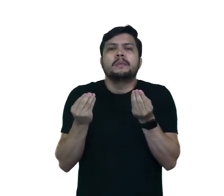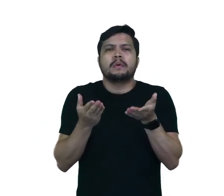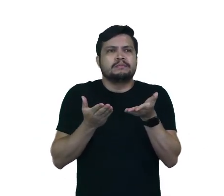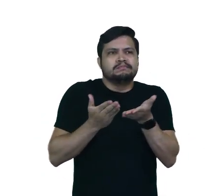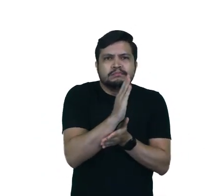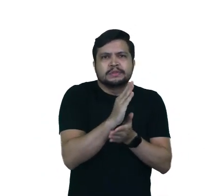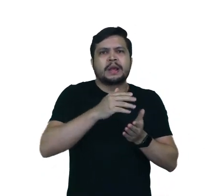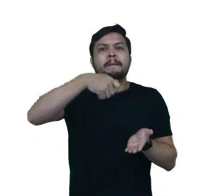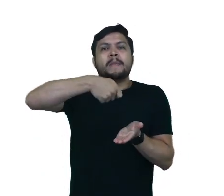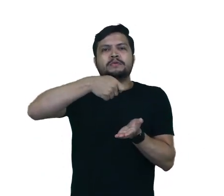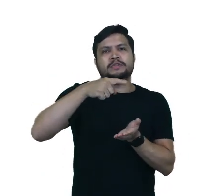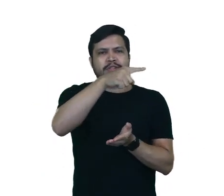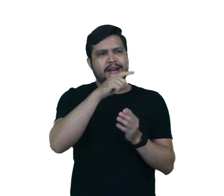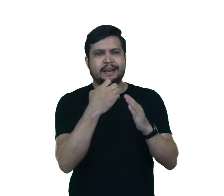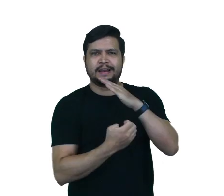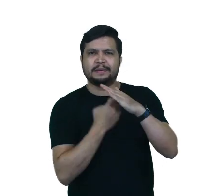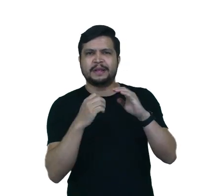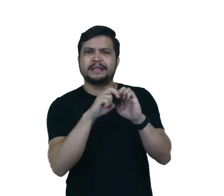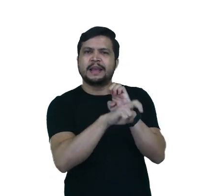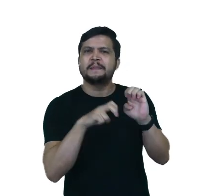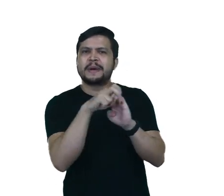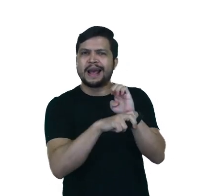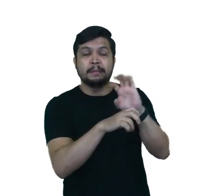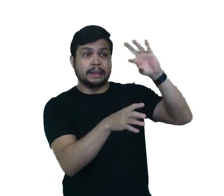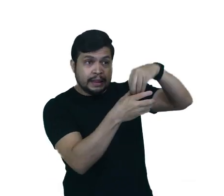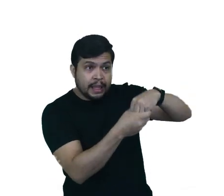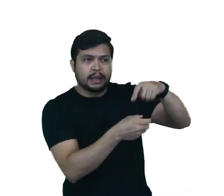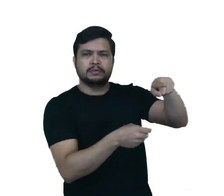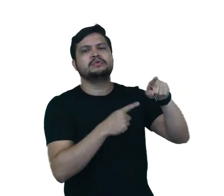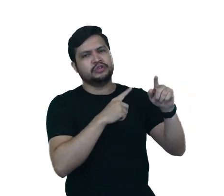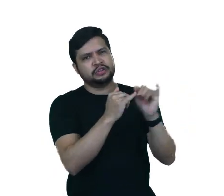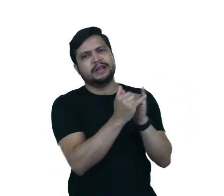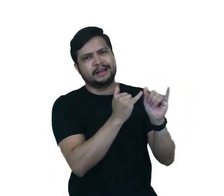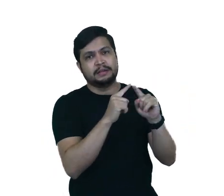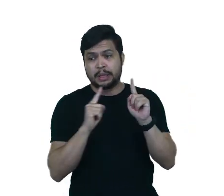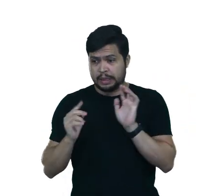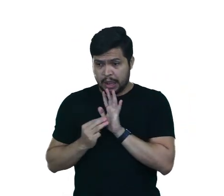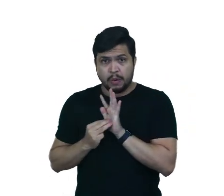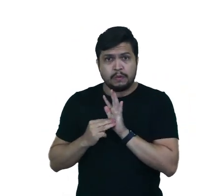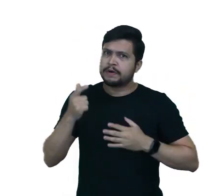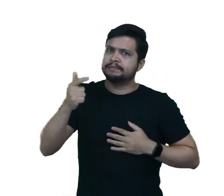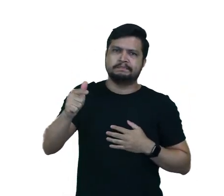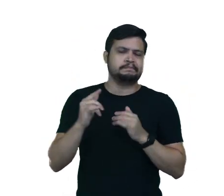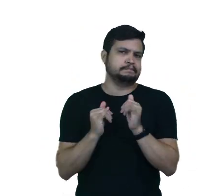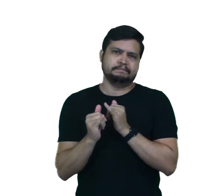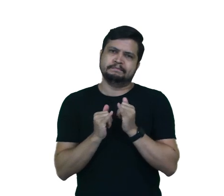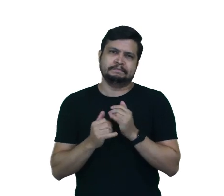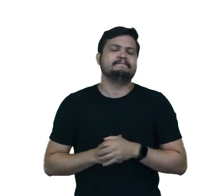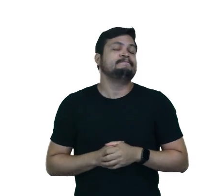na Embrapa, que o mundo se abriu com a internet, com a rede que só tinha na Embrapa, não tinha na UVA, não. Então,